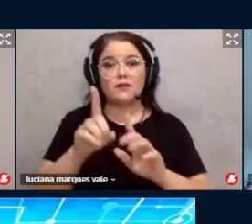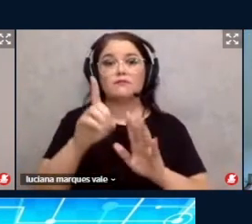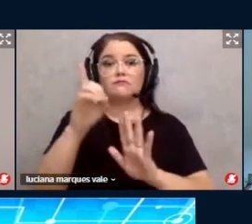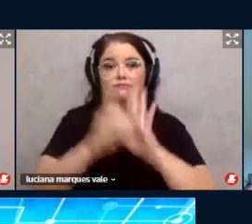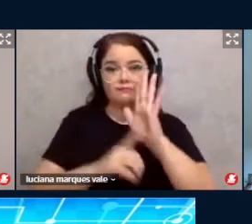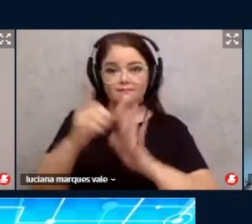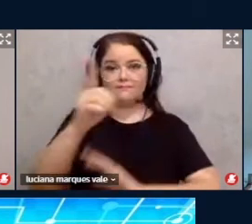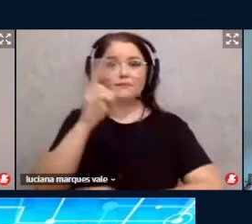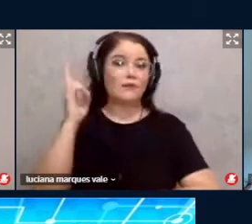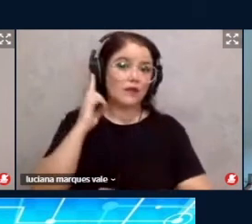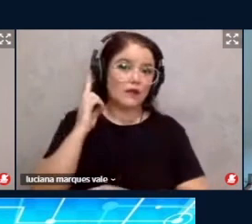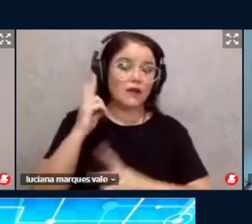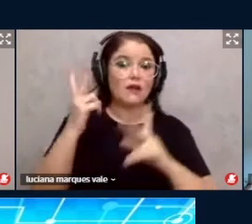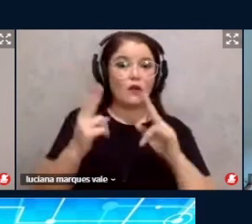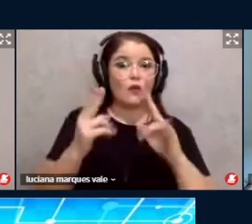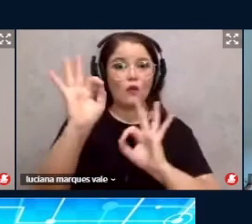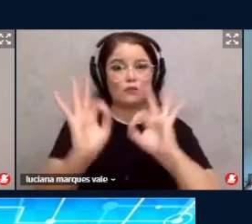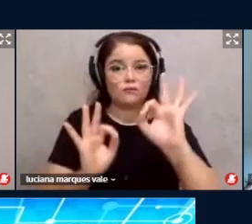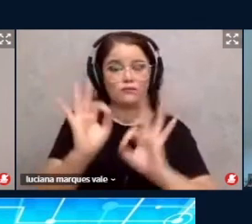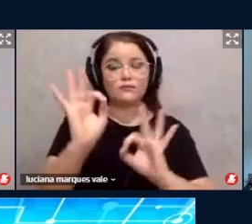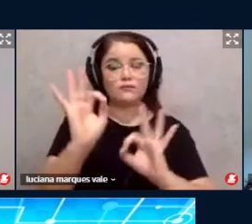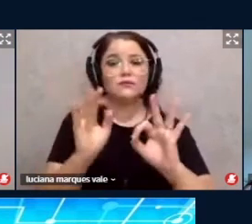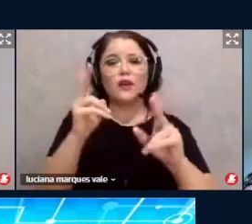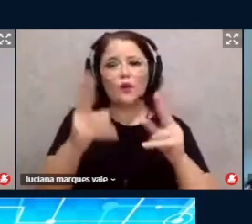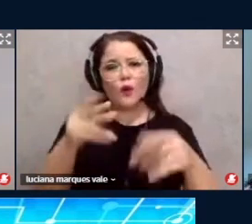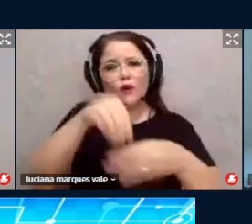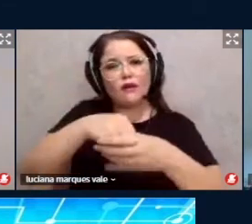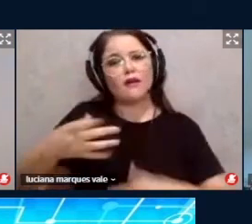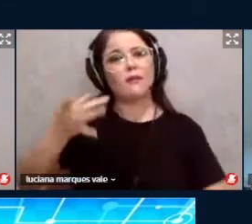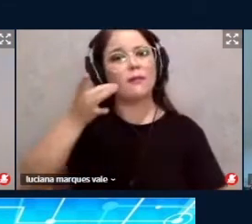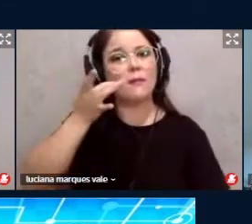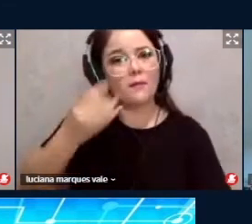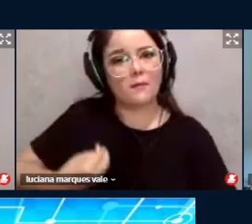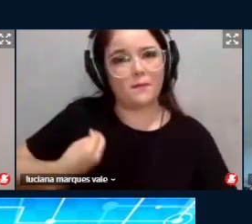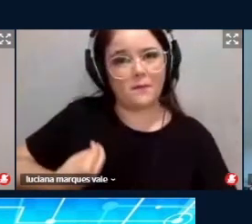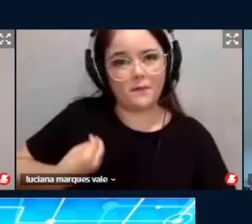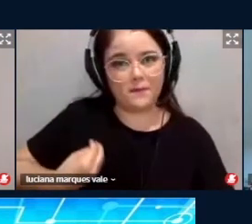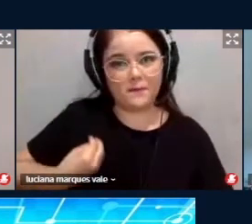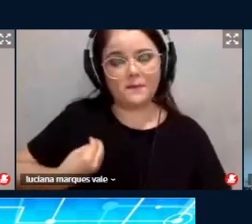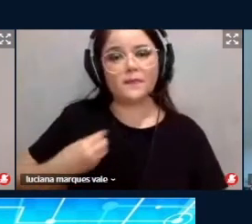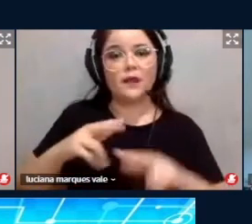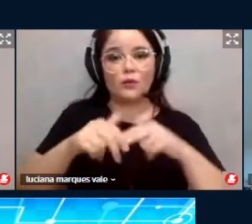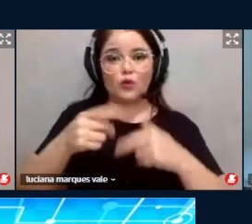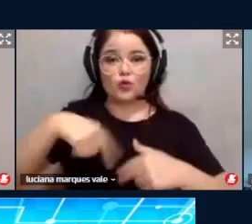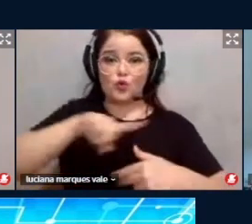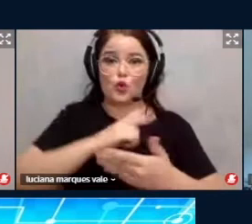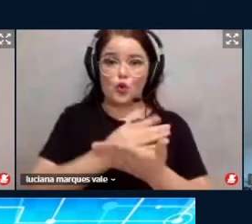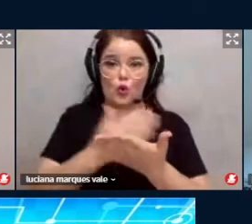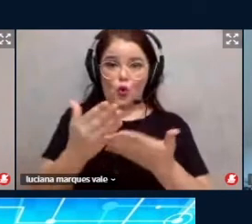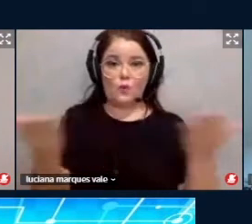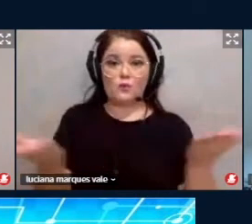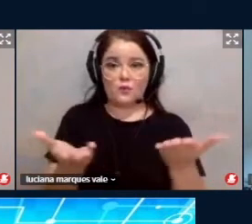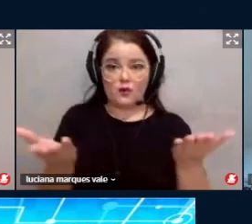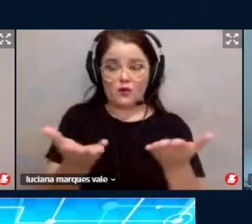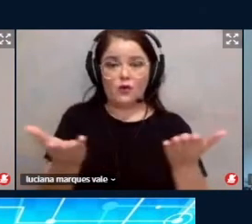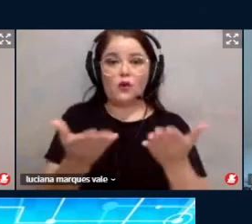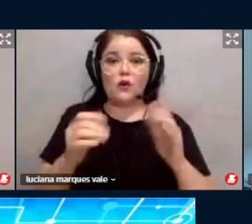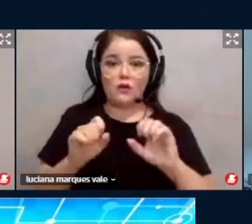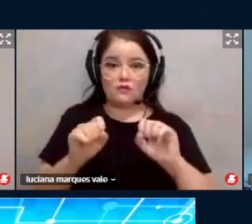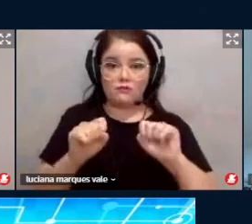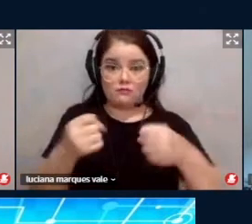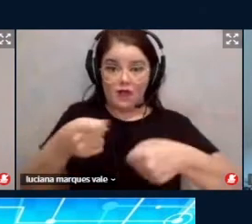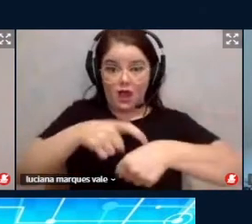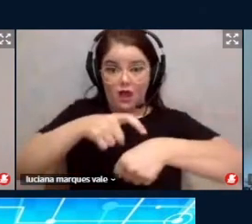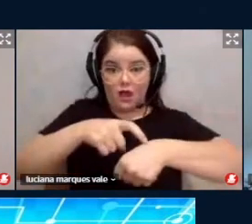Alex, conforme se faz no presencial. Então, nós vamos dar início à defesa. Neste